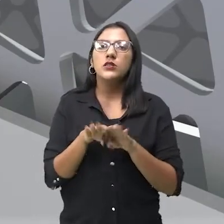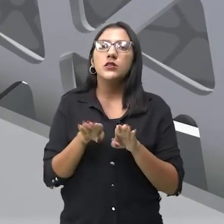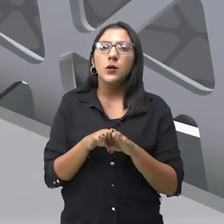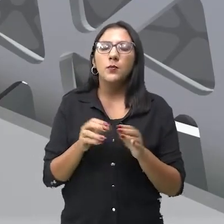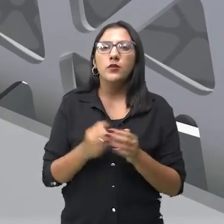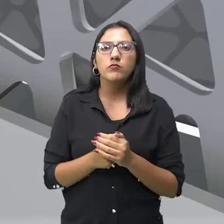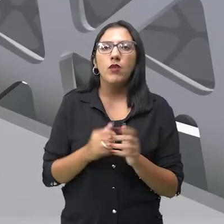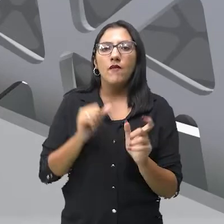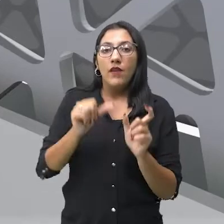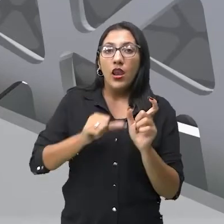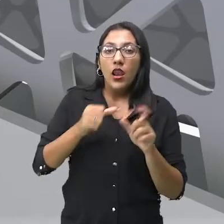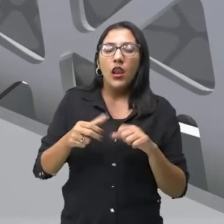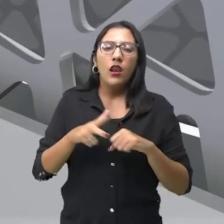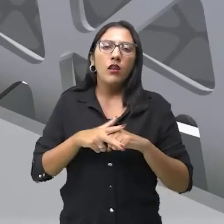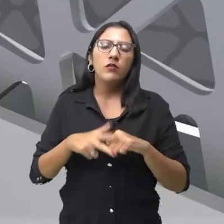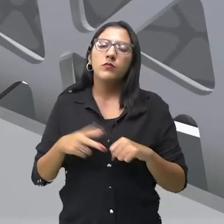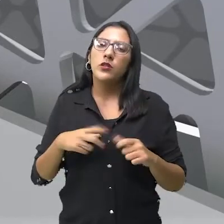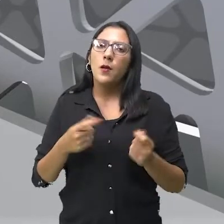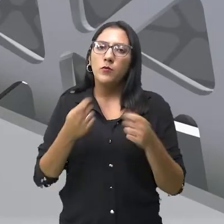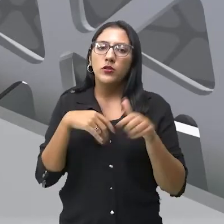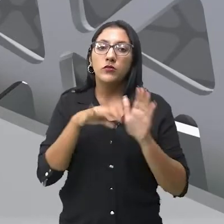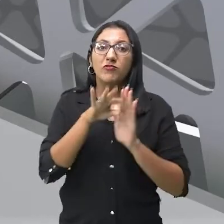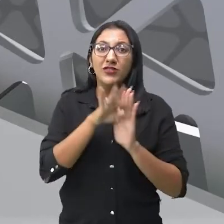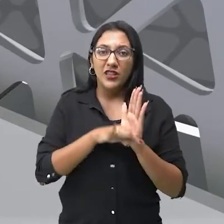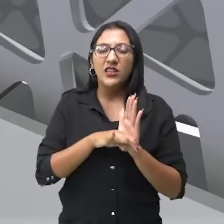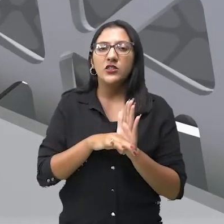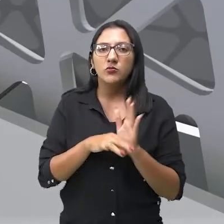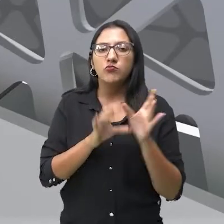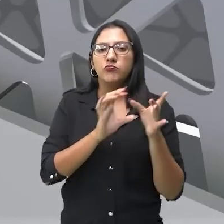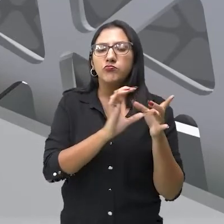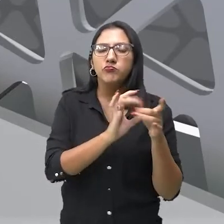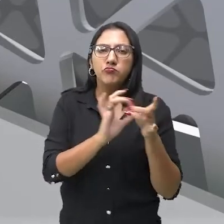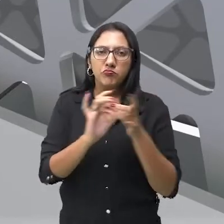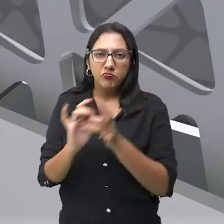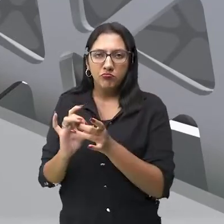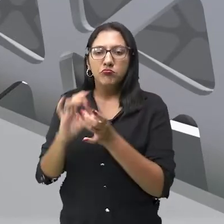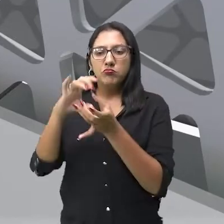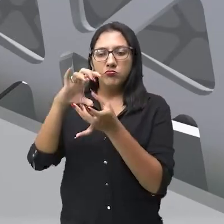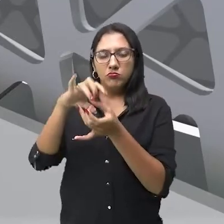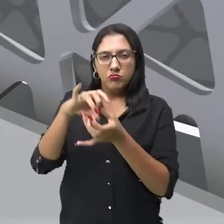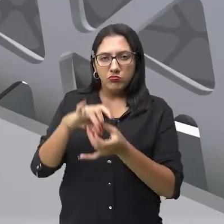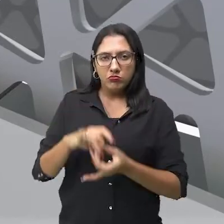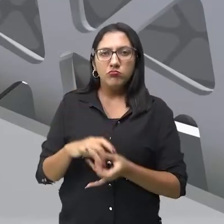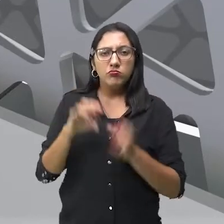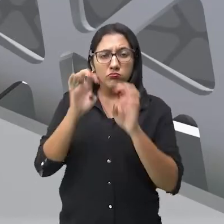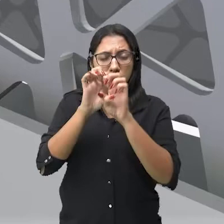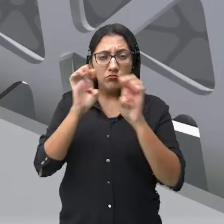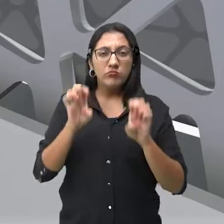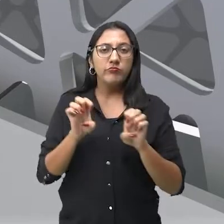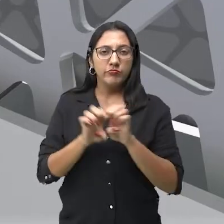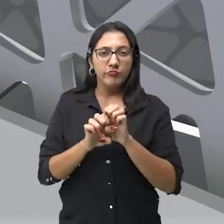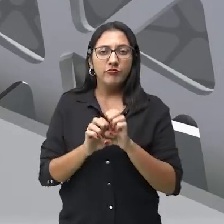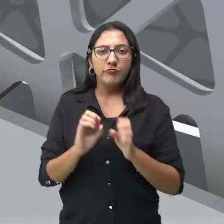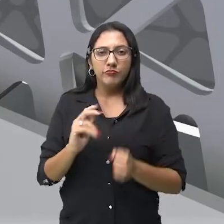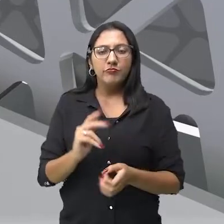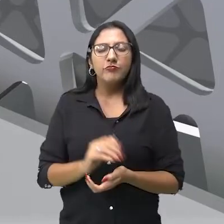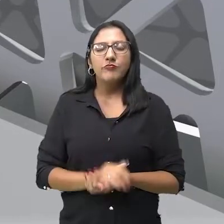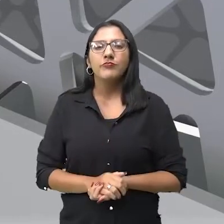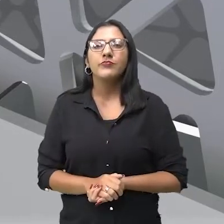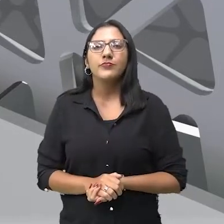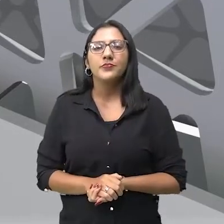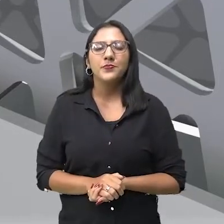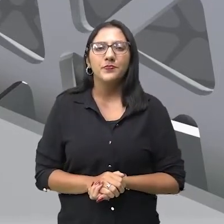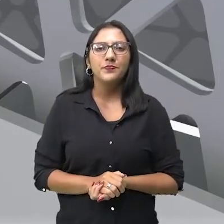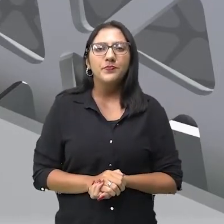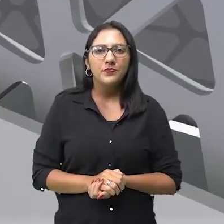verbos, justamente para que o meu texto tenha ali a sua coesão sequencial bem construída, ok? E